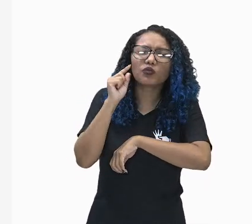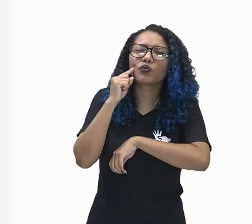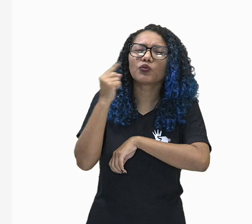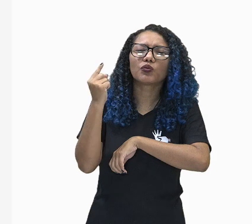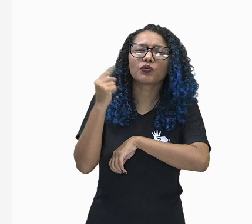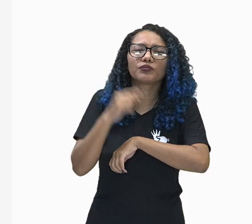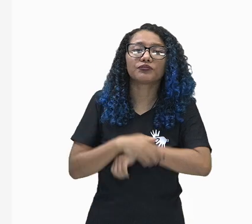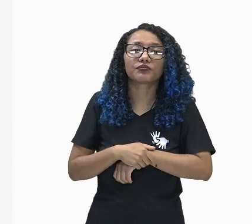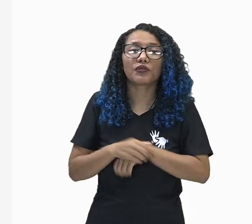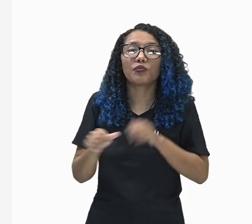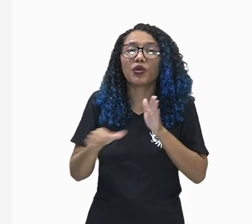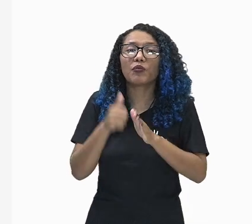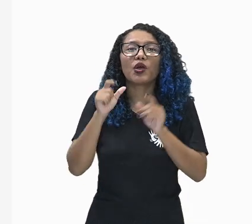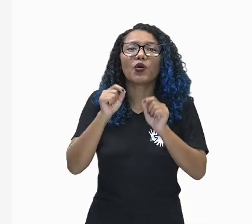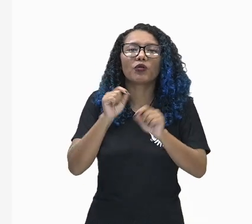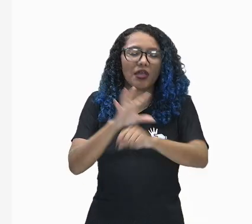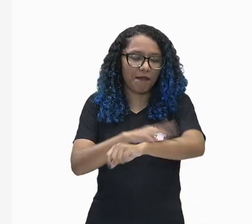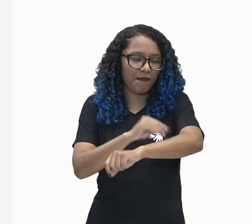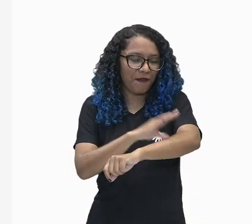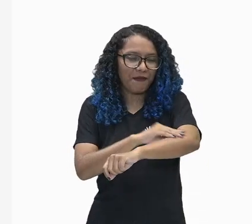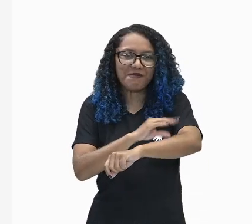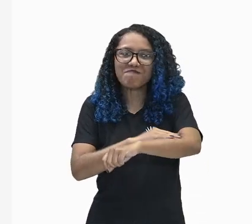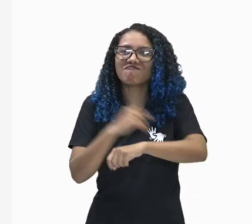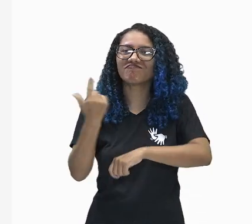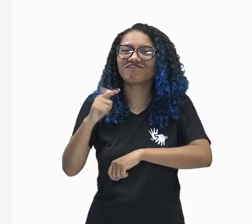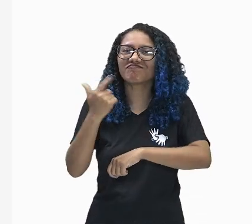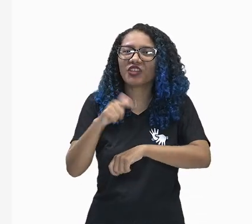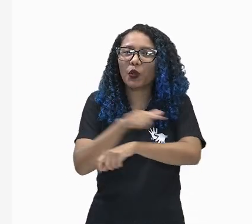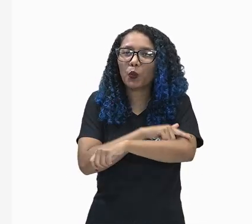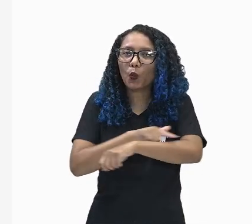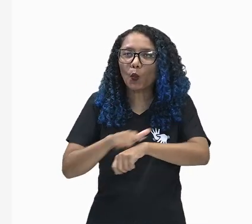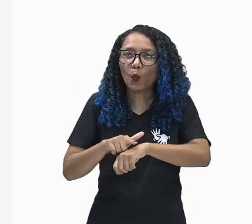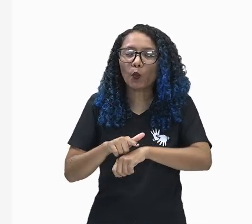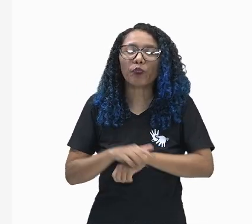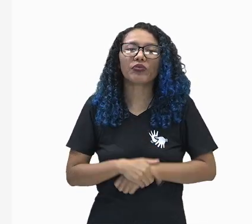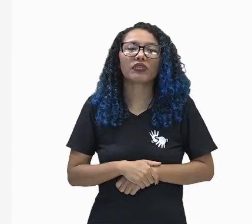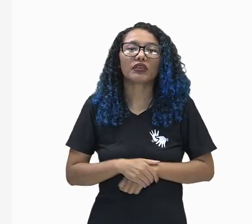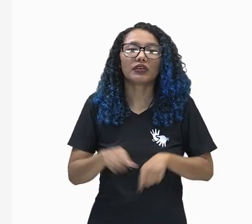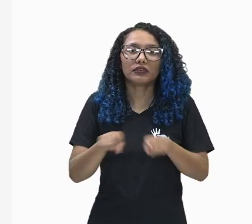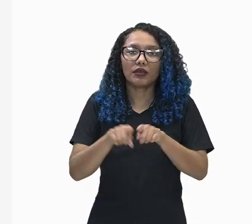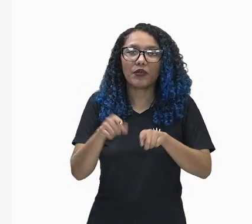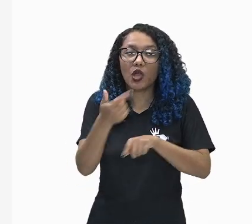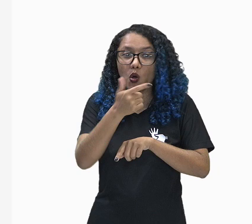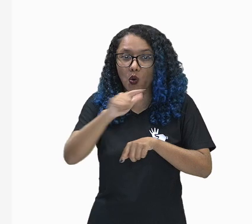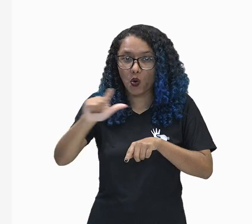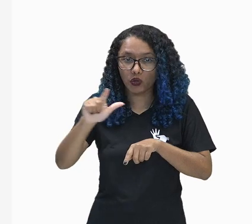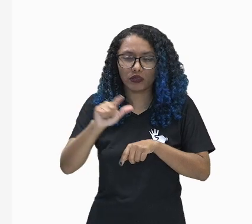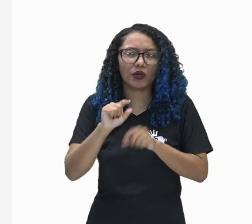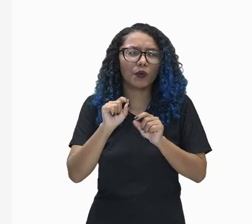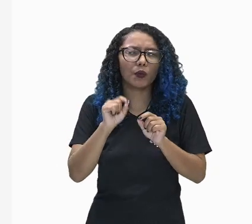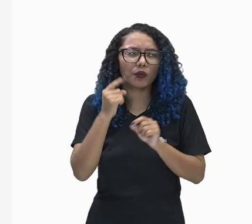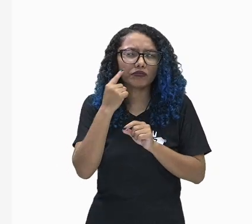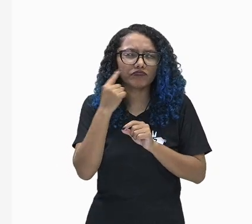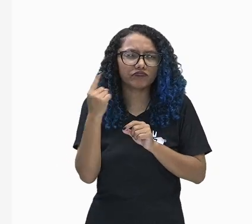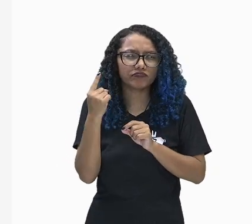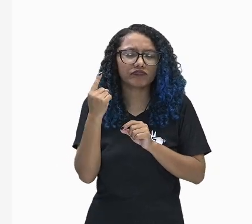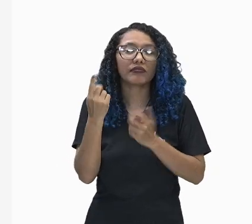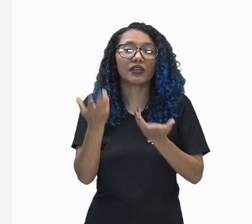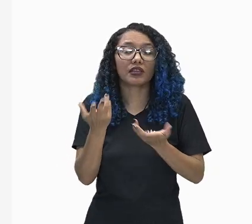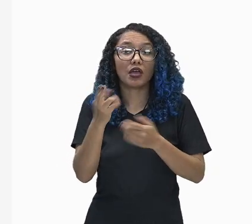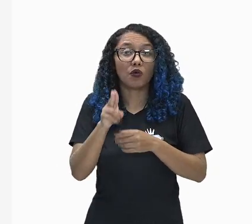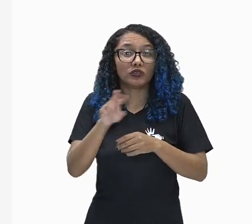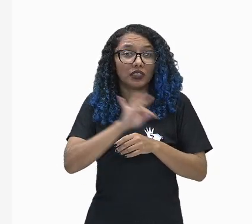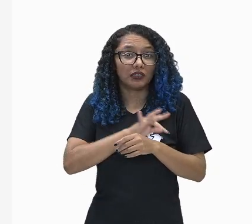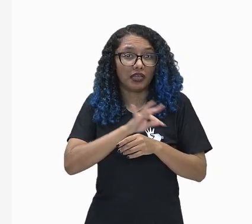coisa interessante é que ele não tem pelo, né? É peladinho, mas tem uma outra estrutura interessante aí. Usando técnicas